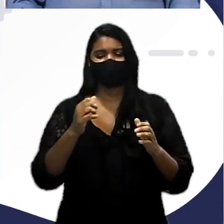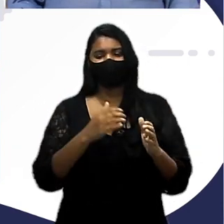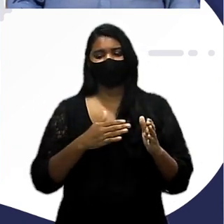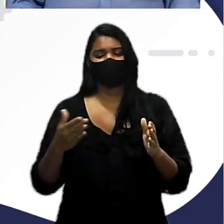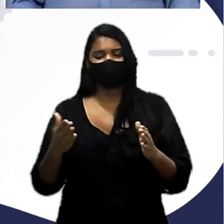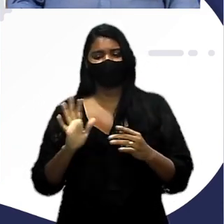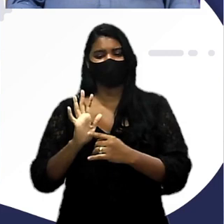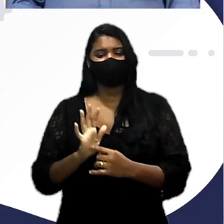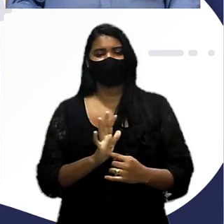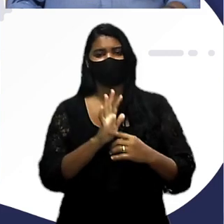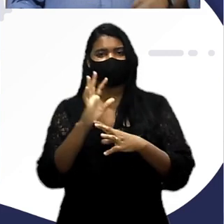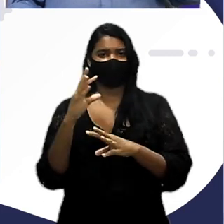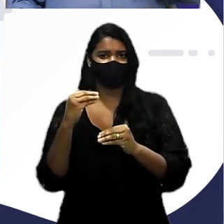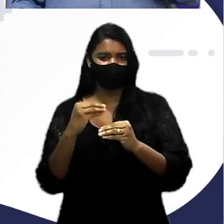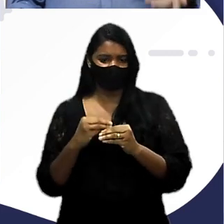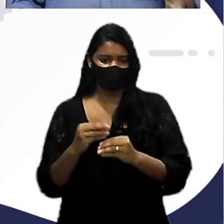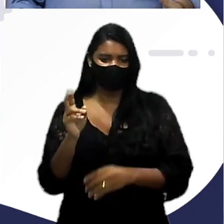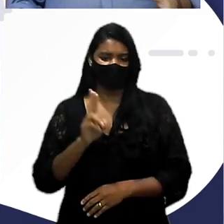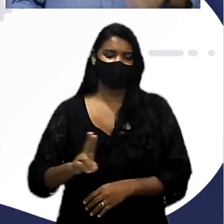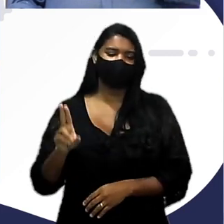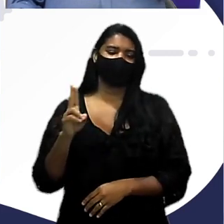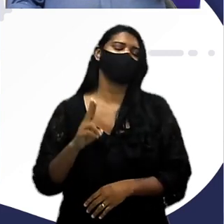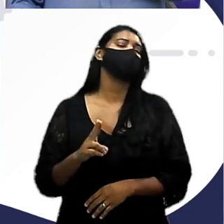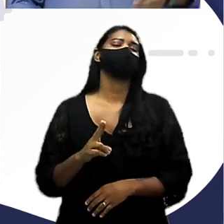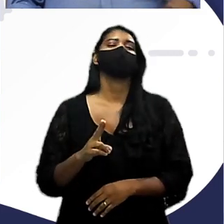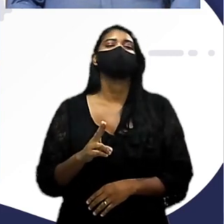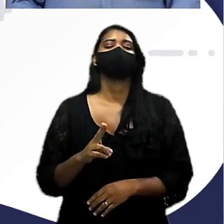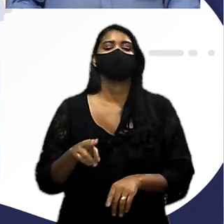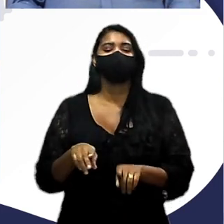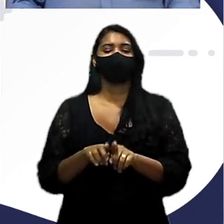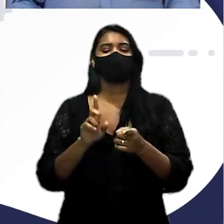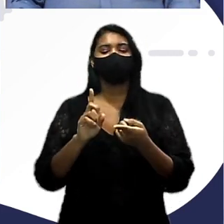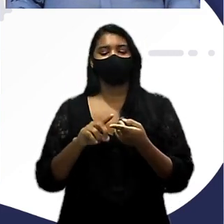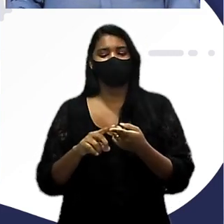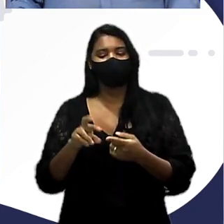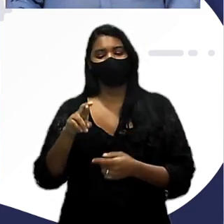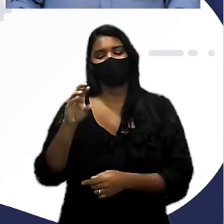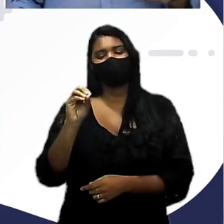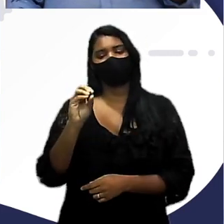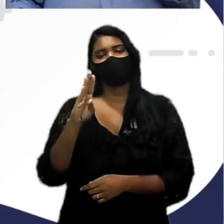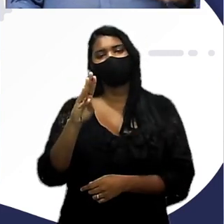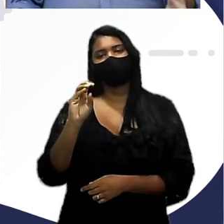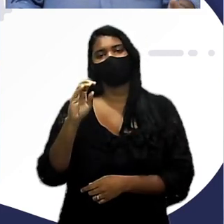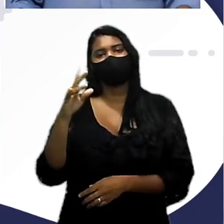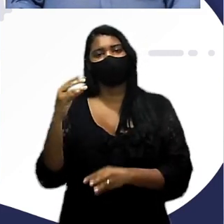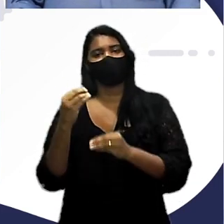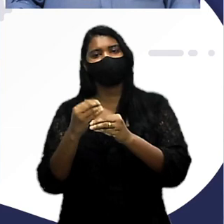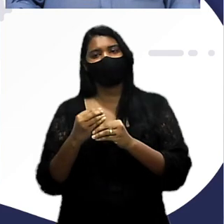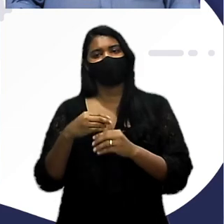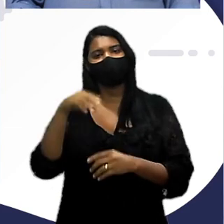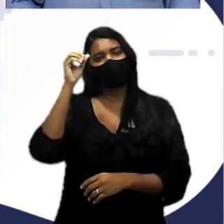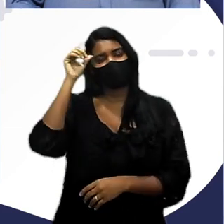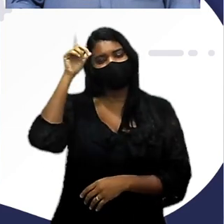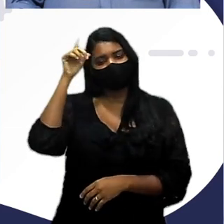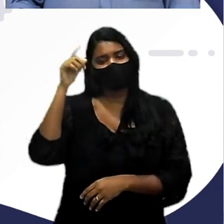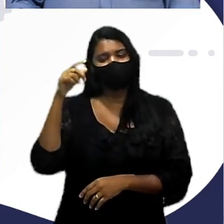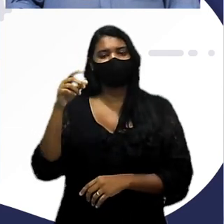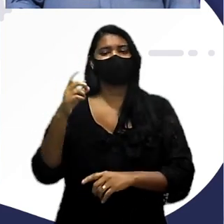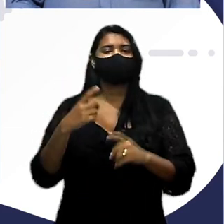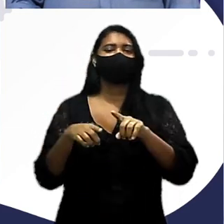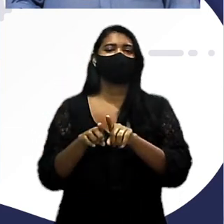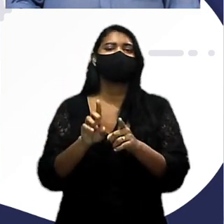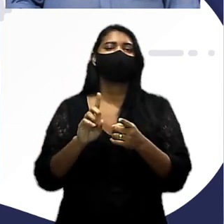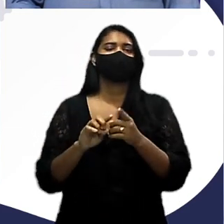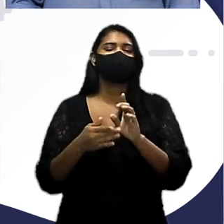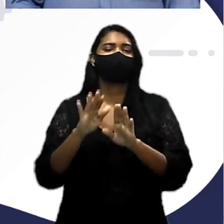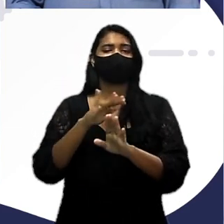sendo automatizados. O uso da robótica, a gente vai falar um pouco lá na frente, o uso da inteligência artificial também,